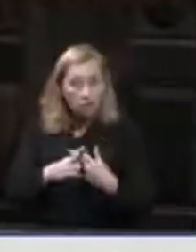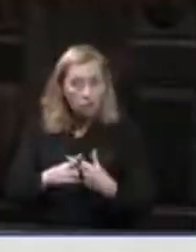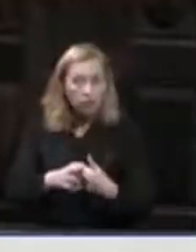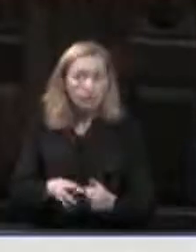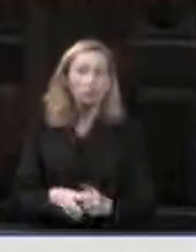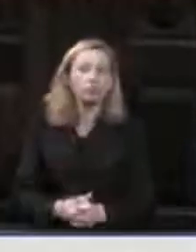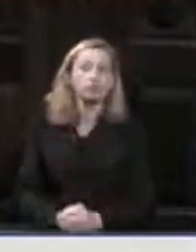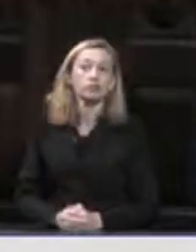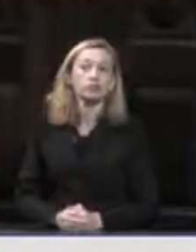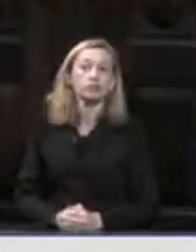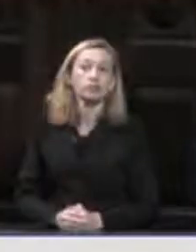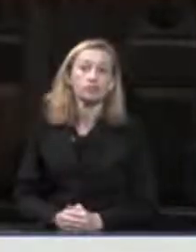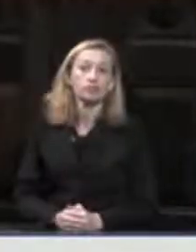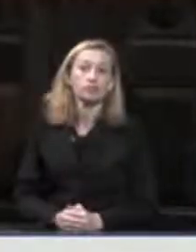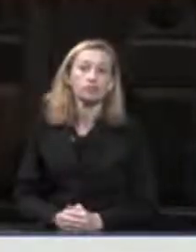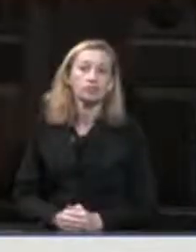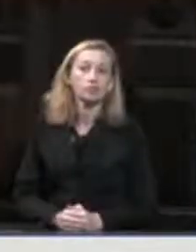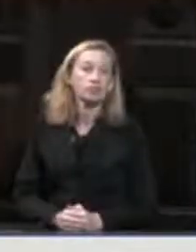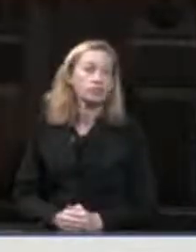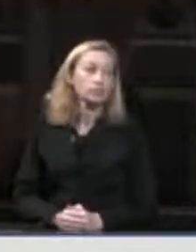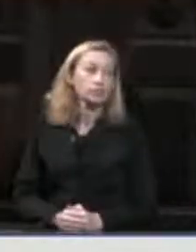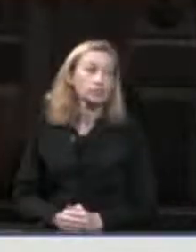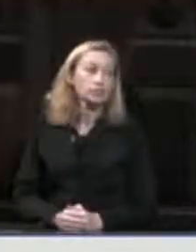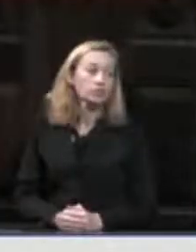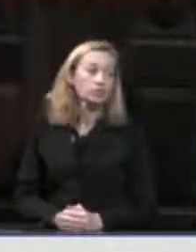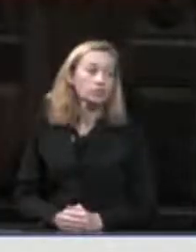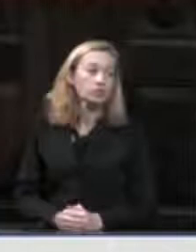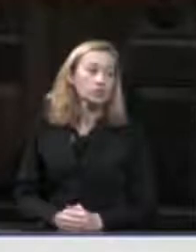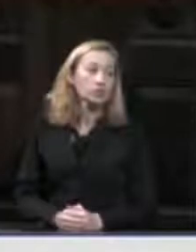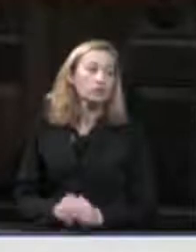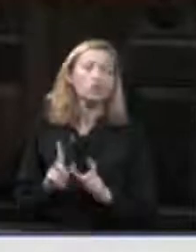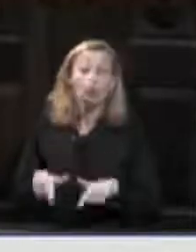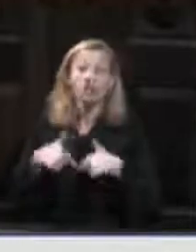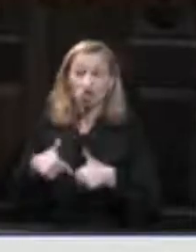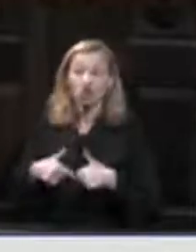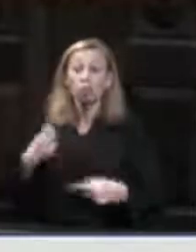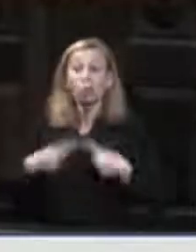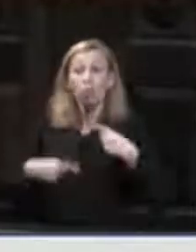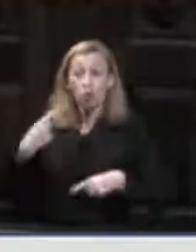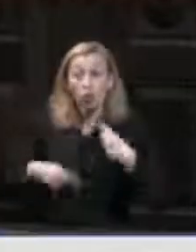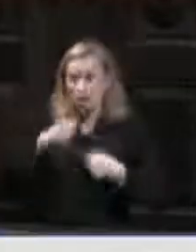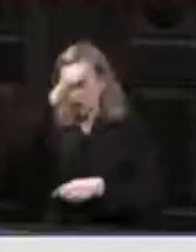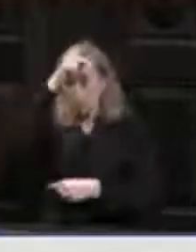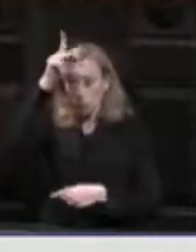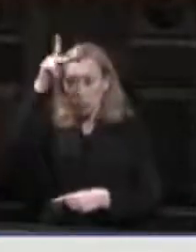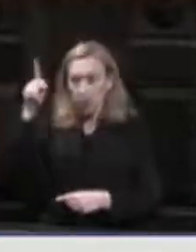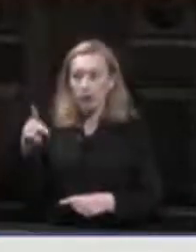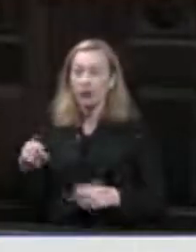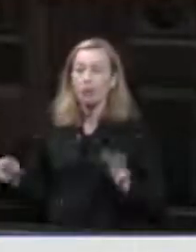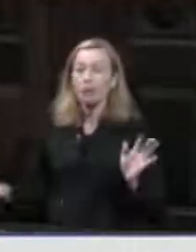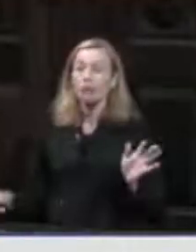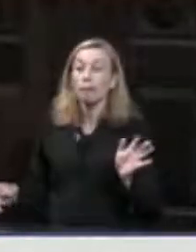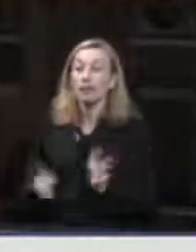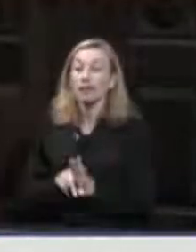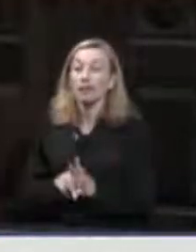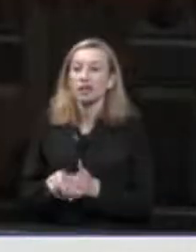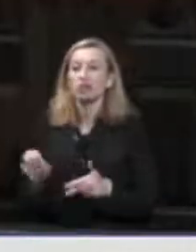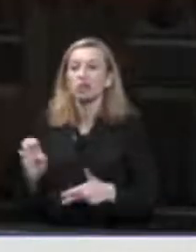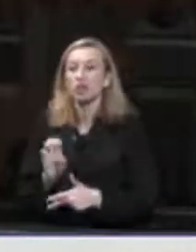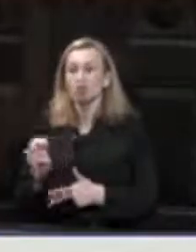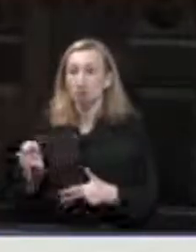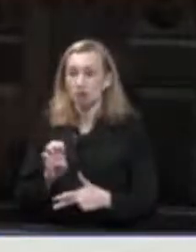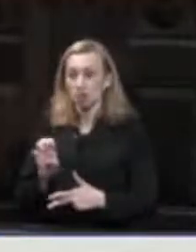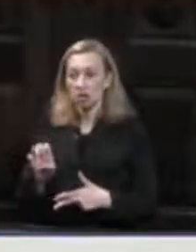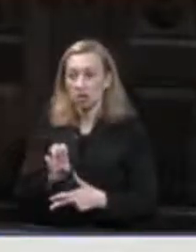a responsabilidade na construção de uma política pública é do executivo. A ele